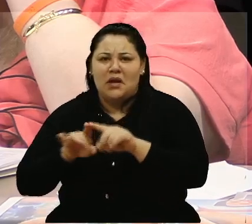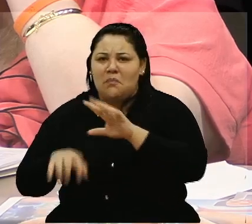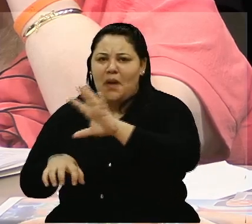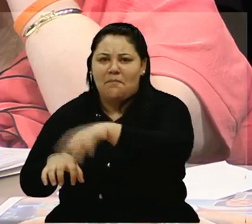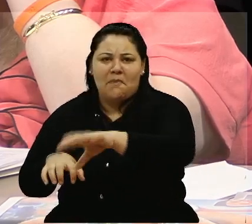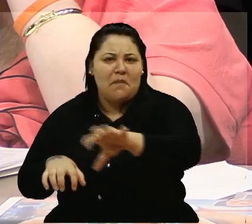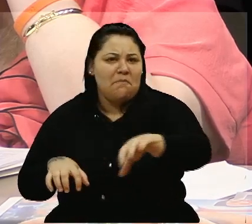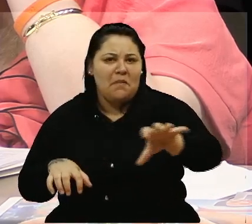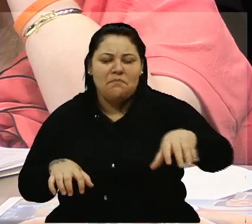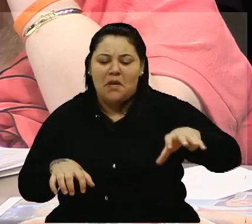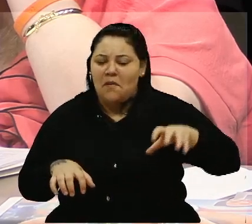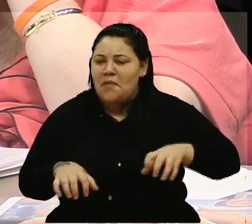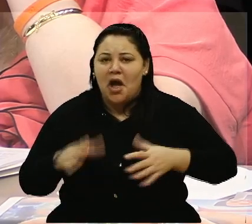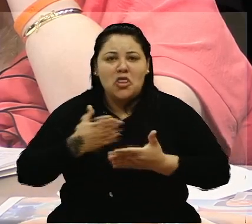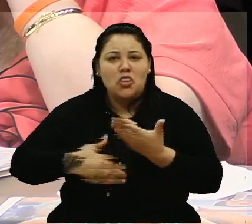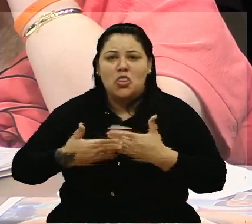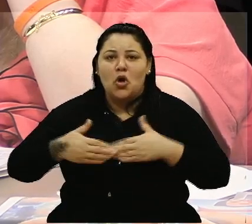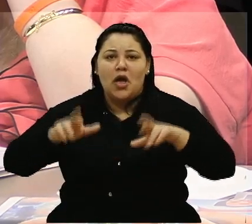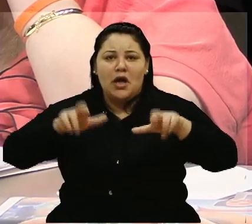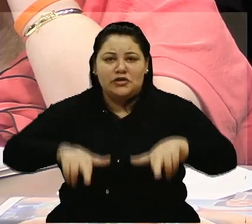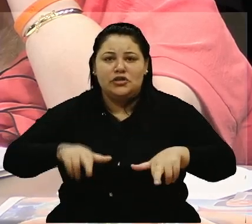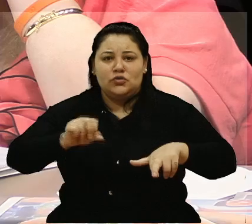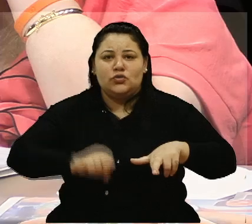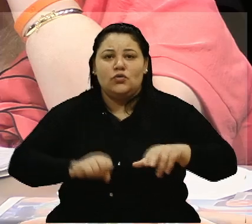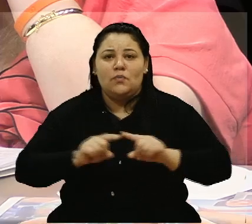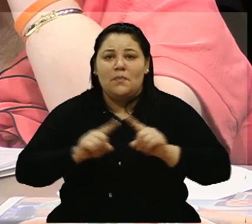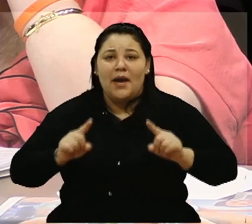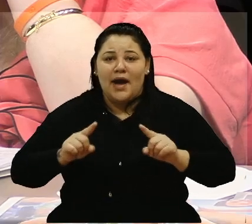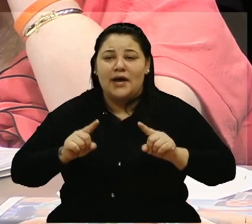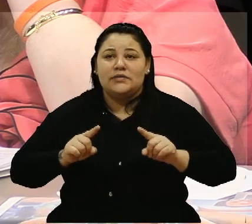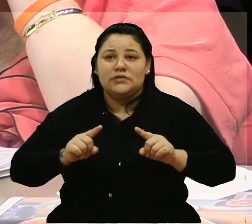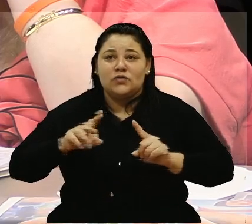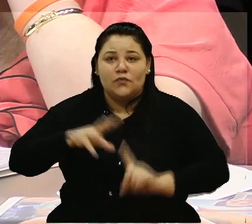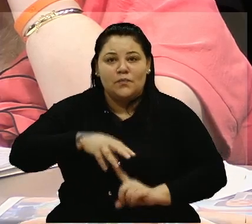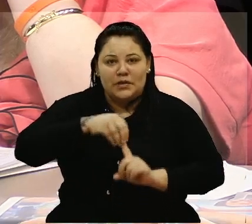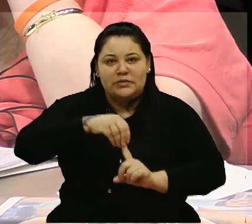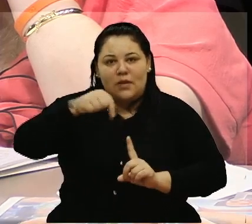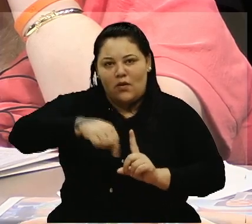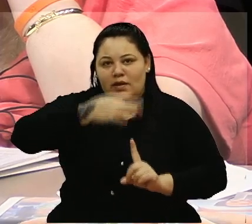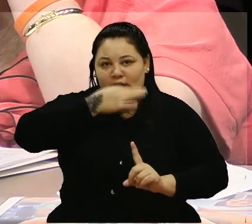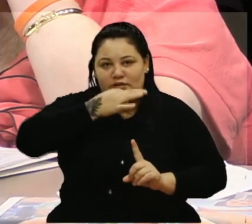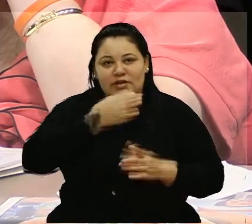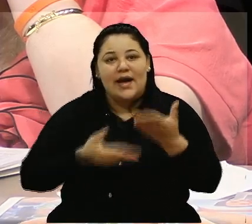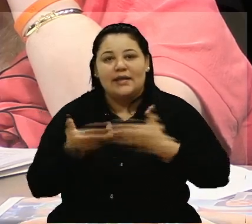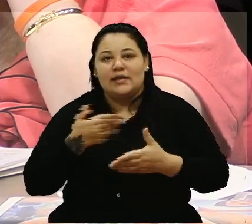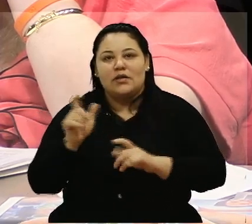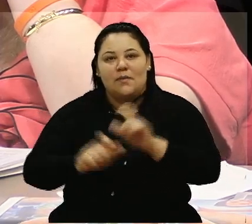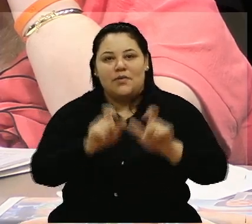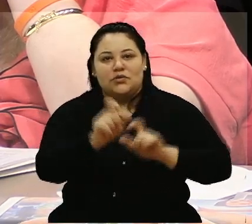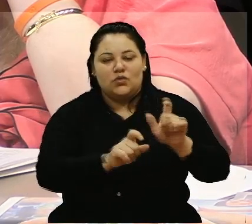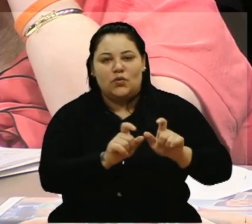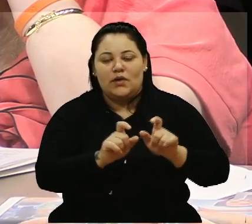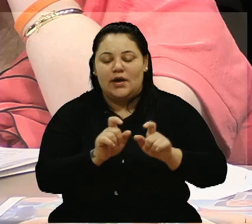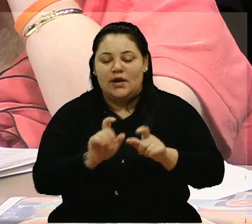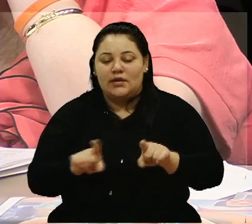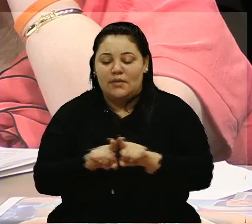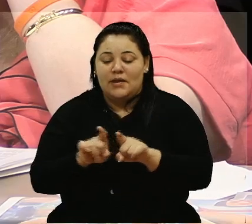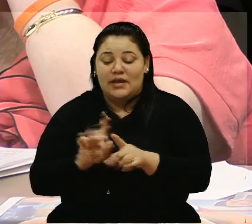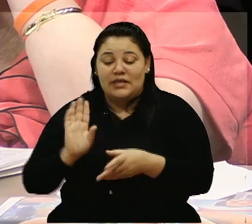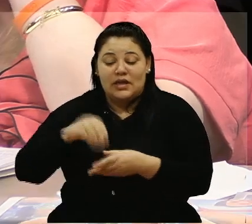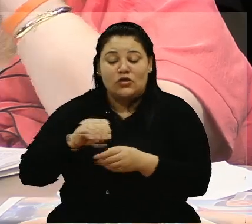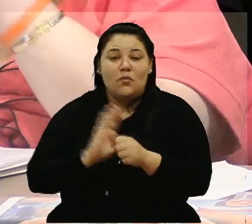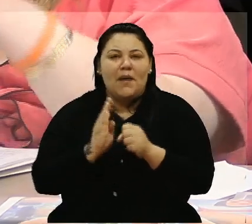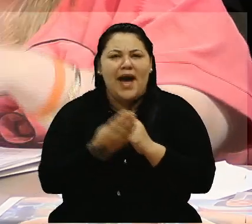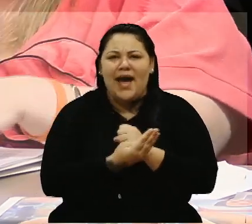Café, ele vai para toda a região aqui, mas com o polo na cidade de Caxias do Sul, atendendo essas pessoas, também nos bairros da nossa cidade, pode ir no Quênia, no